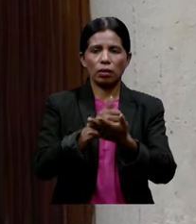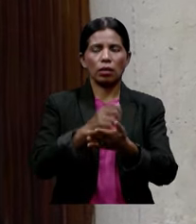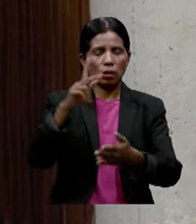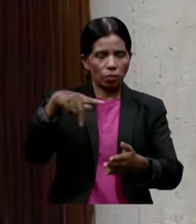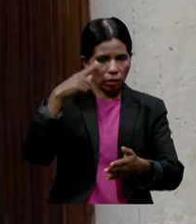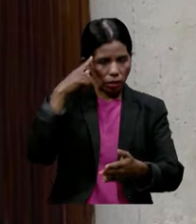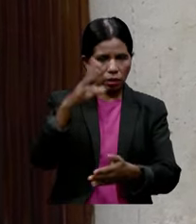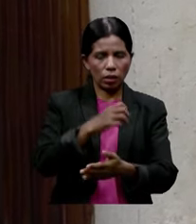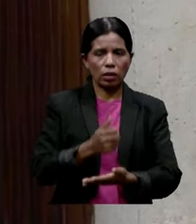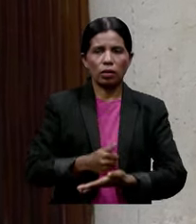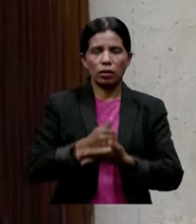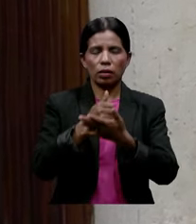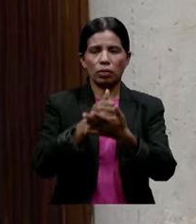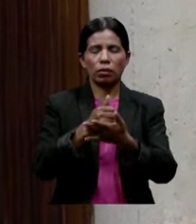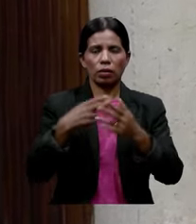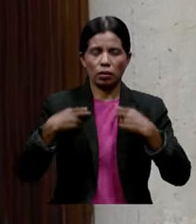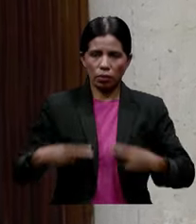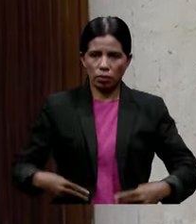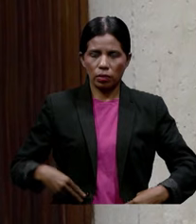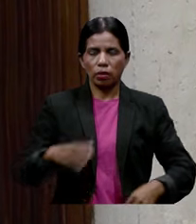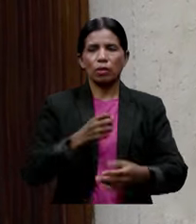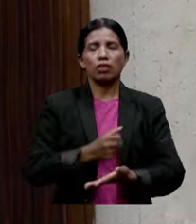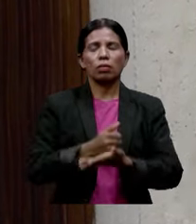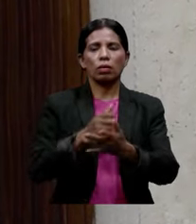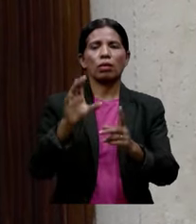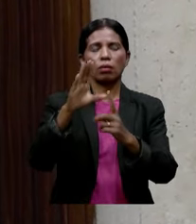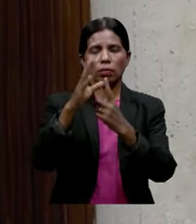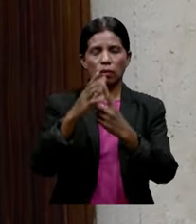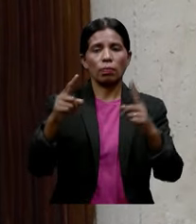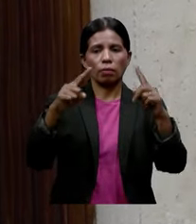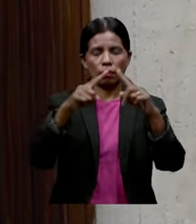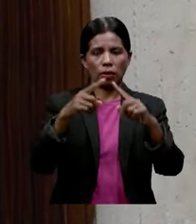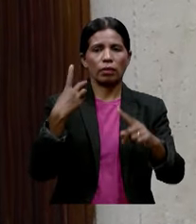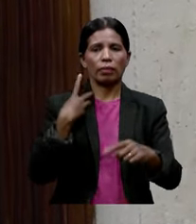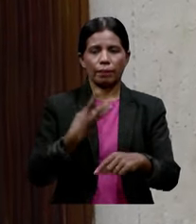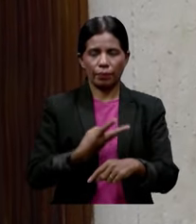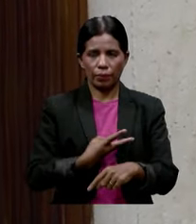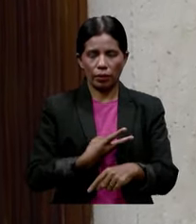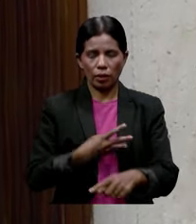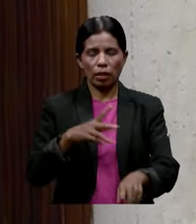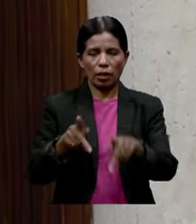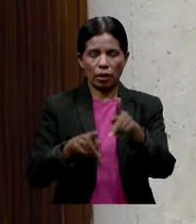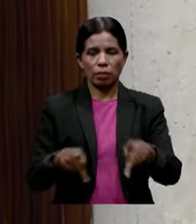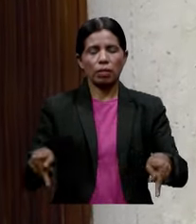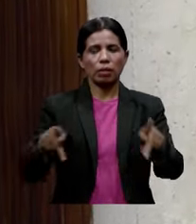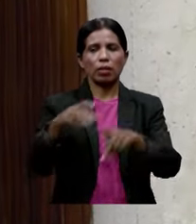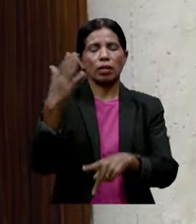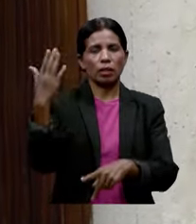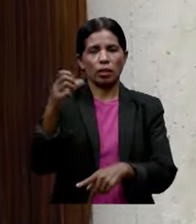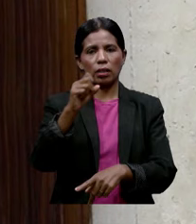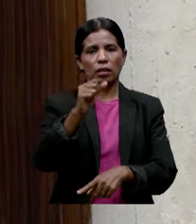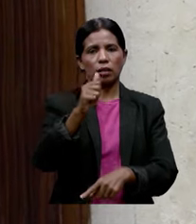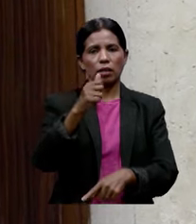política, solidariedade cultural, ya, nebemak baitaninia comunidade sira Sahara,